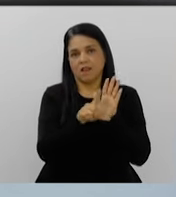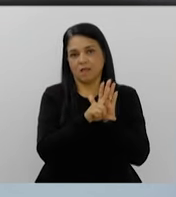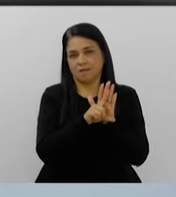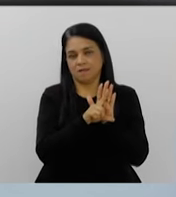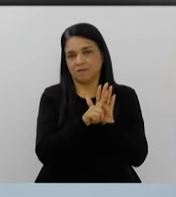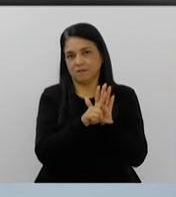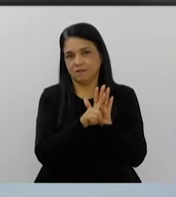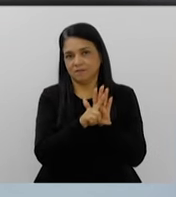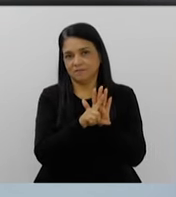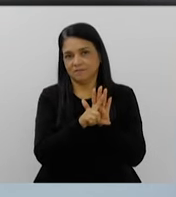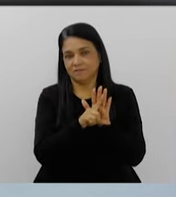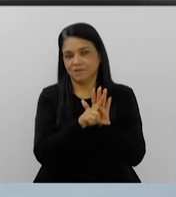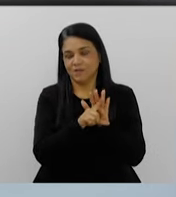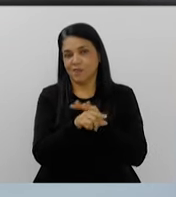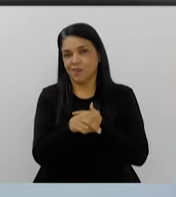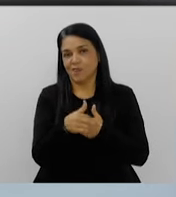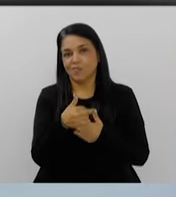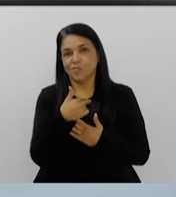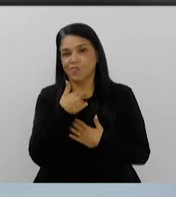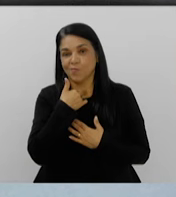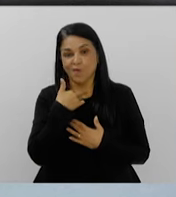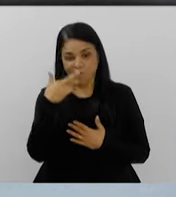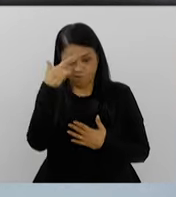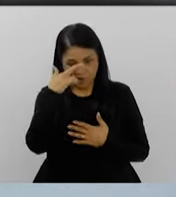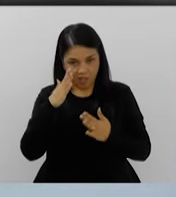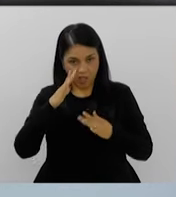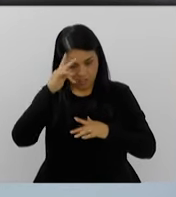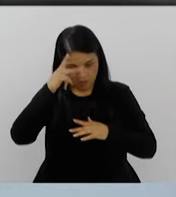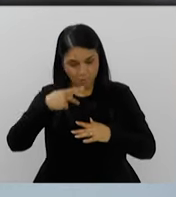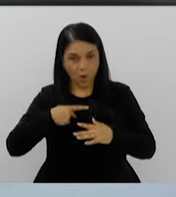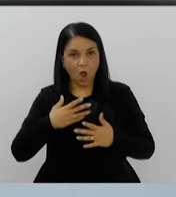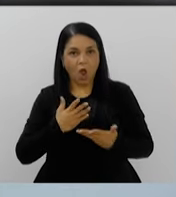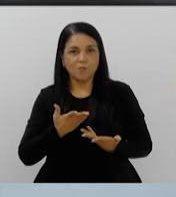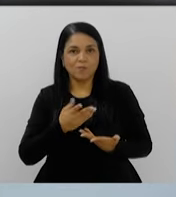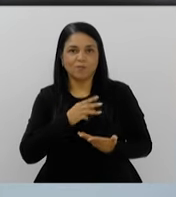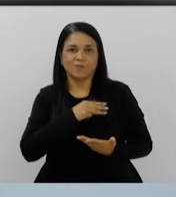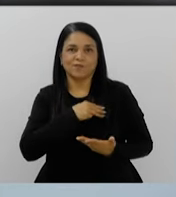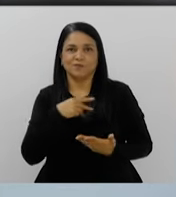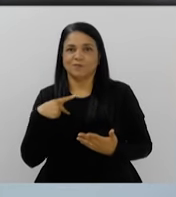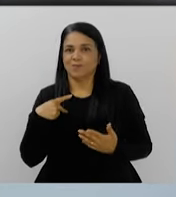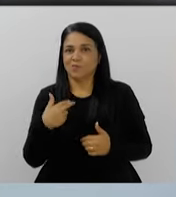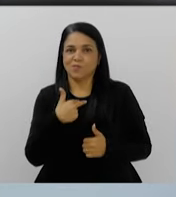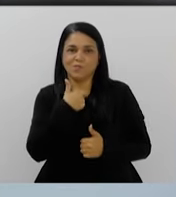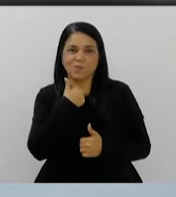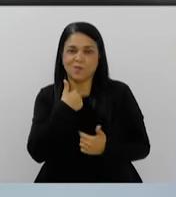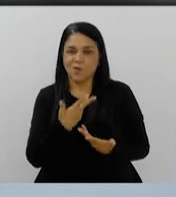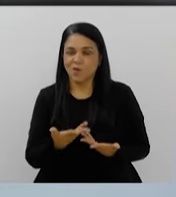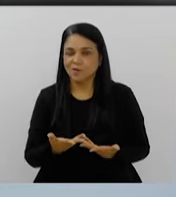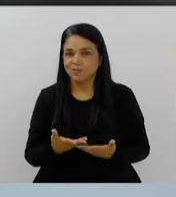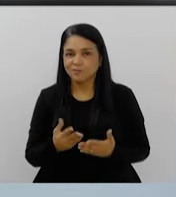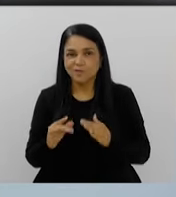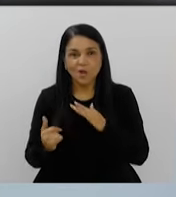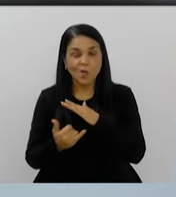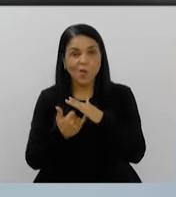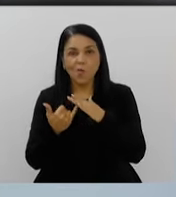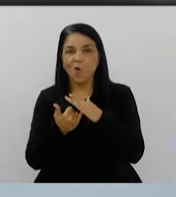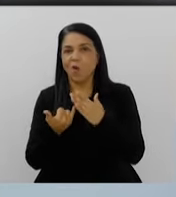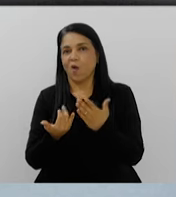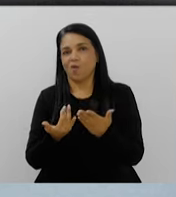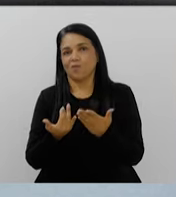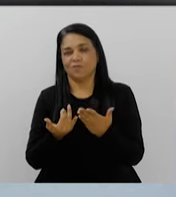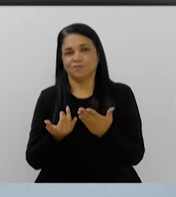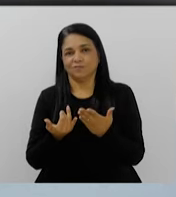E ele não pode fiscalizar ele mesmo fazendo parte de um órgão que está no Executivo. Precisamente,